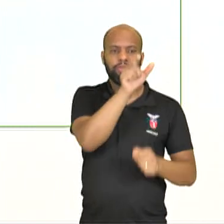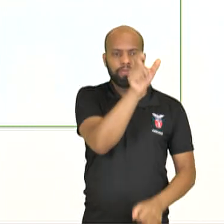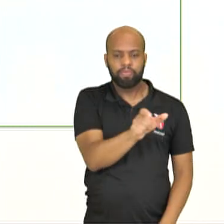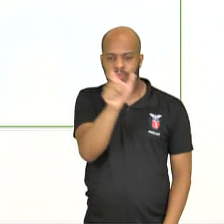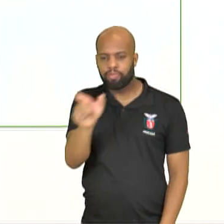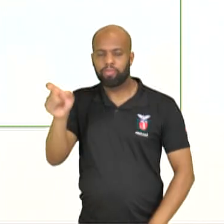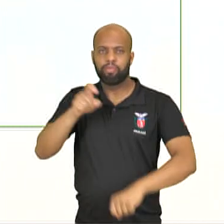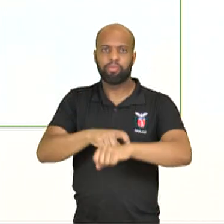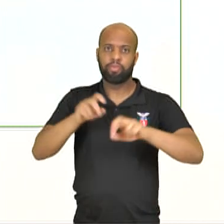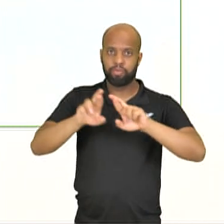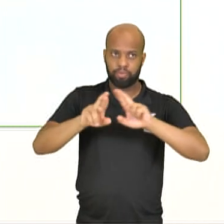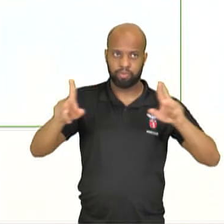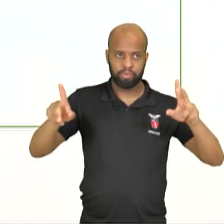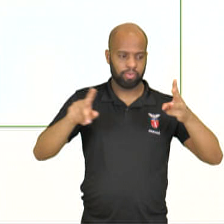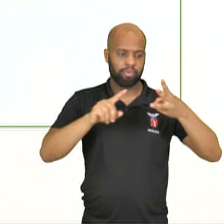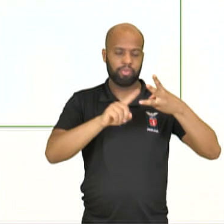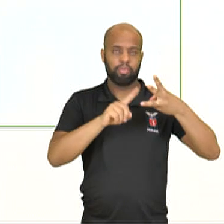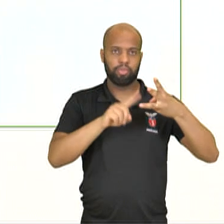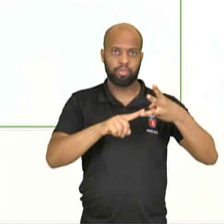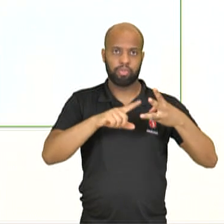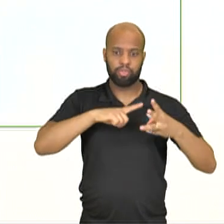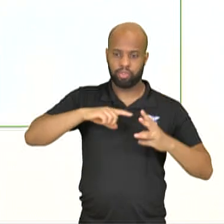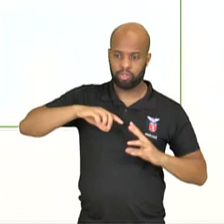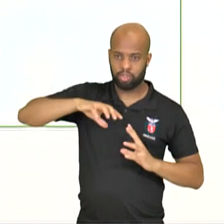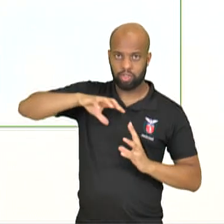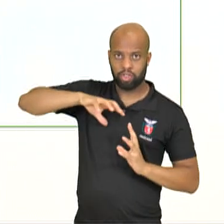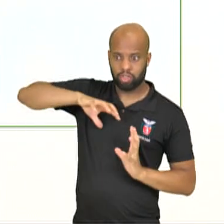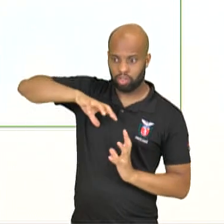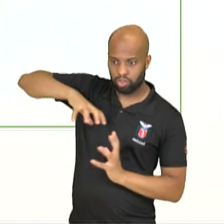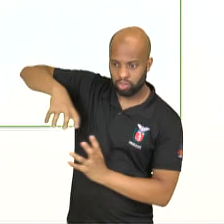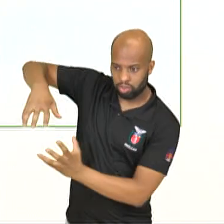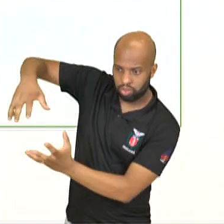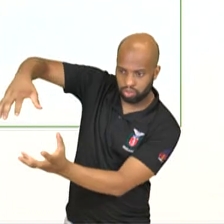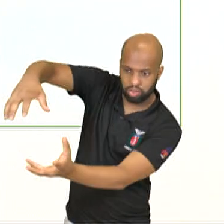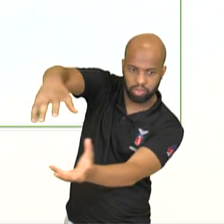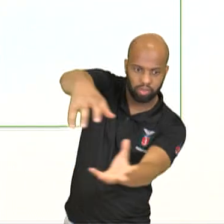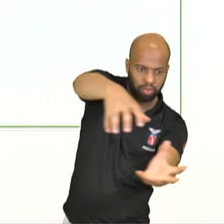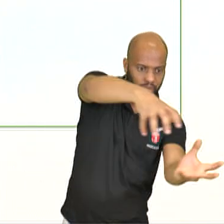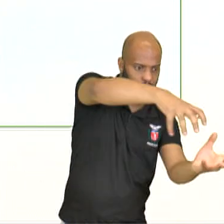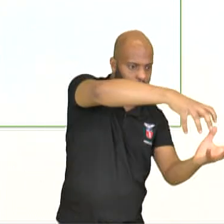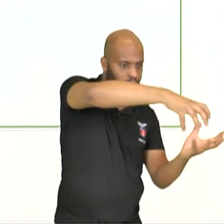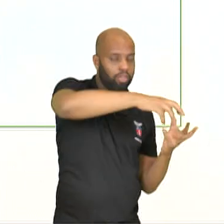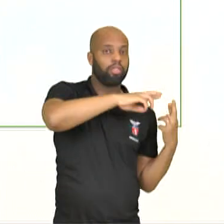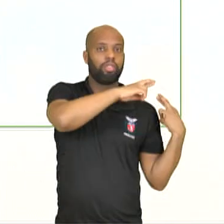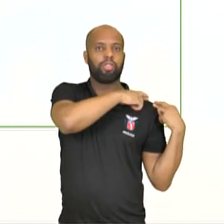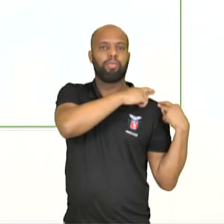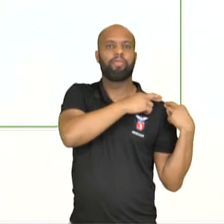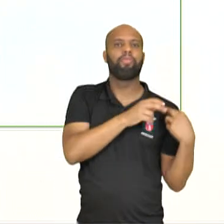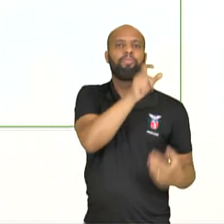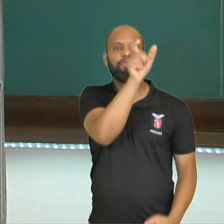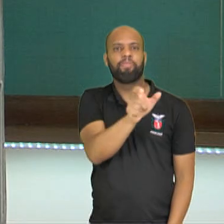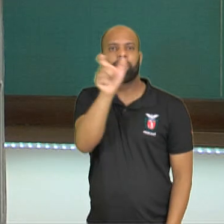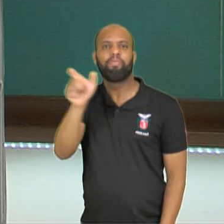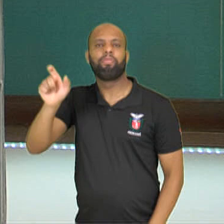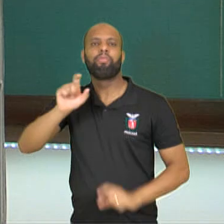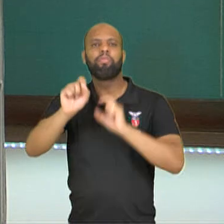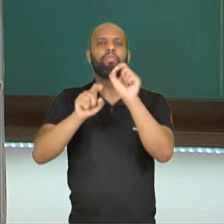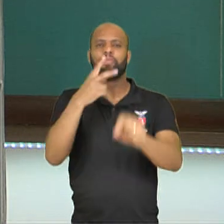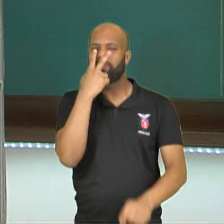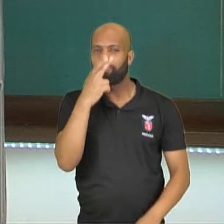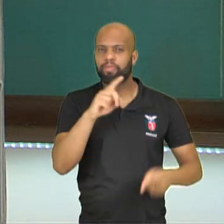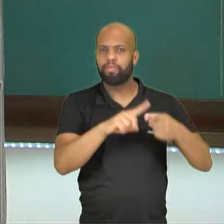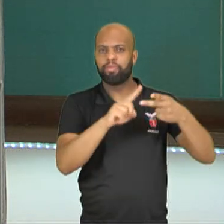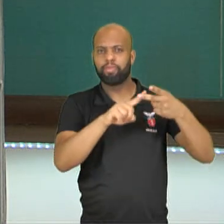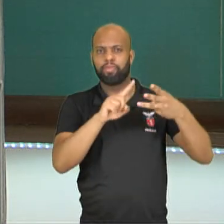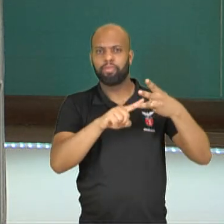horários. Ou letra C, a translação é responsável pela ocorrência dos fusos horários. O que você acha? Letra